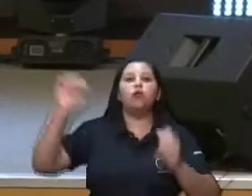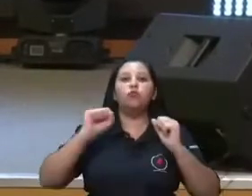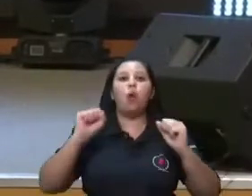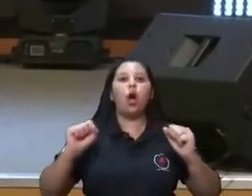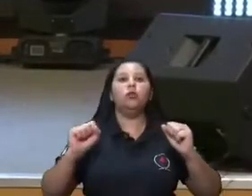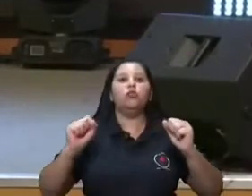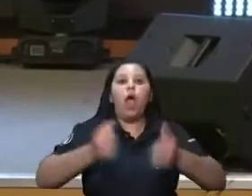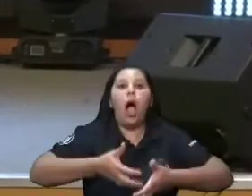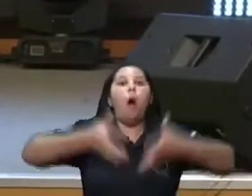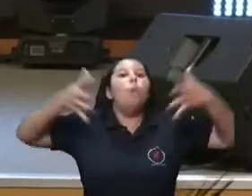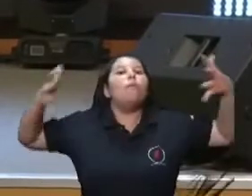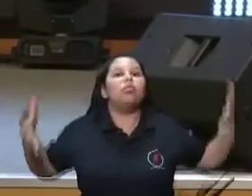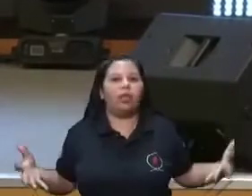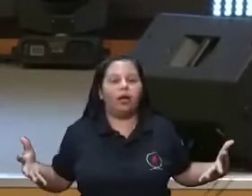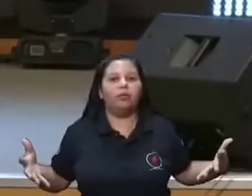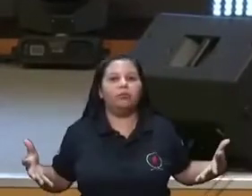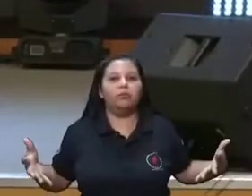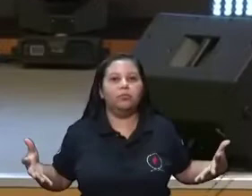era.